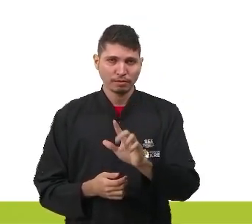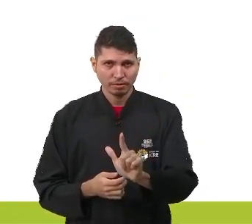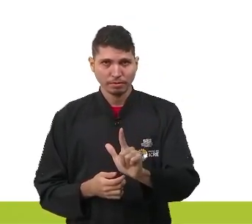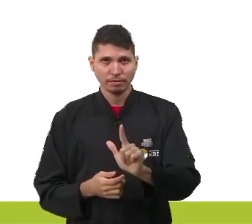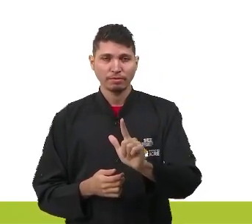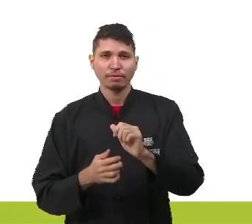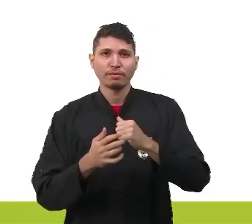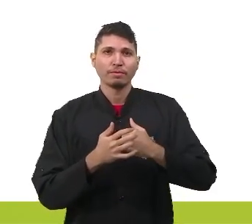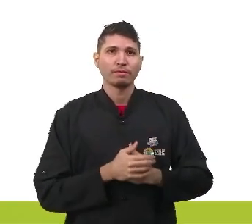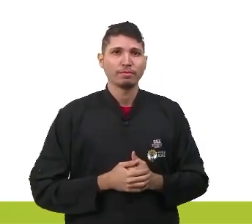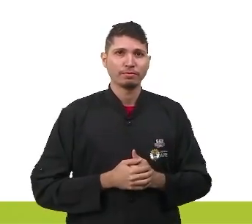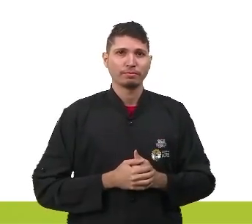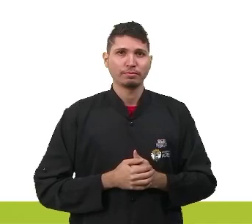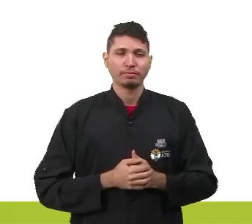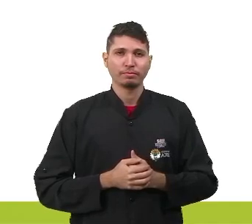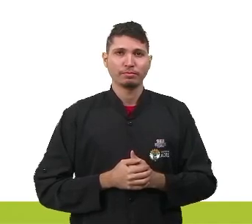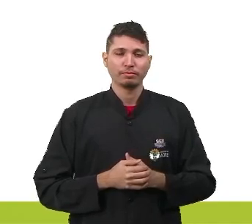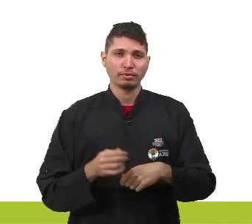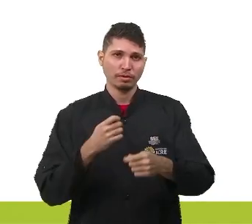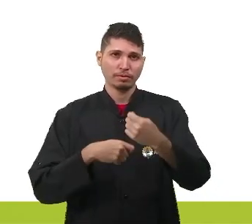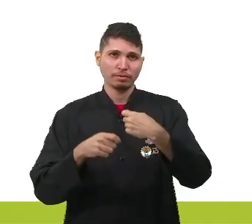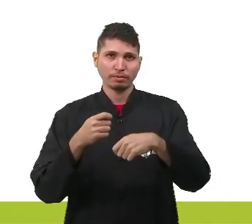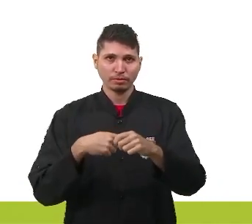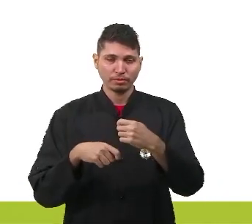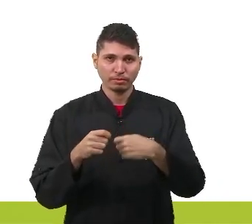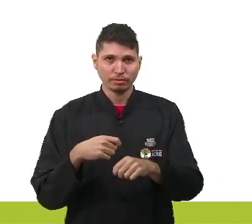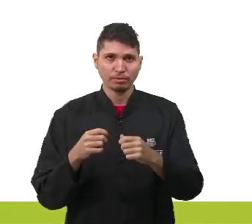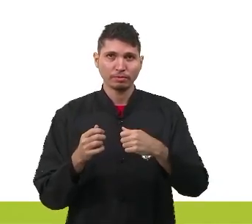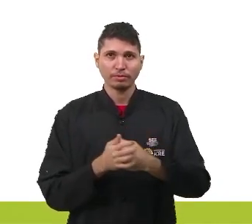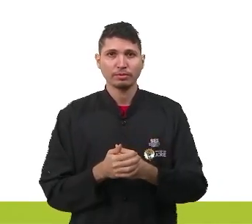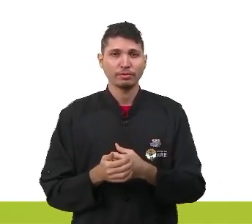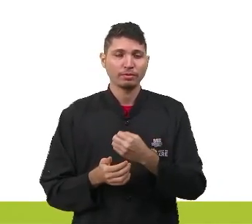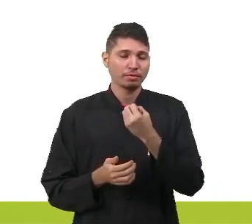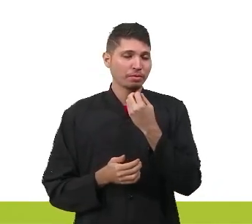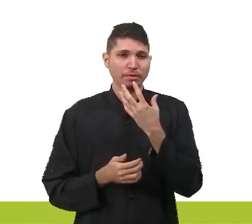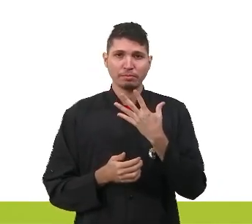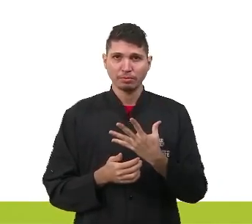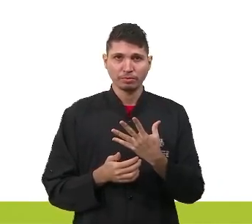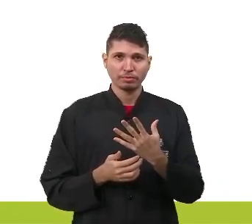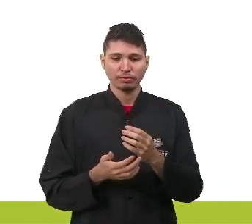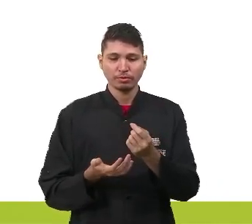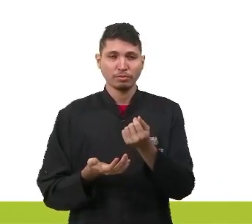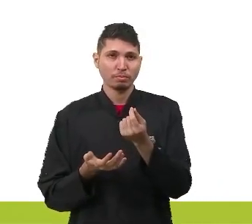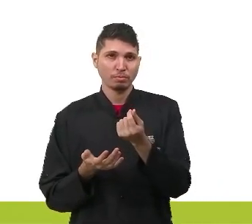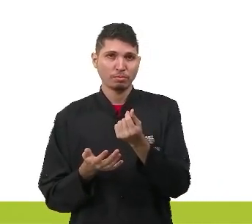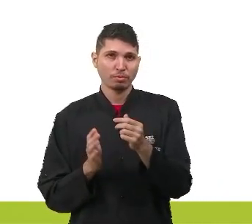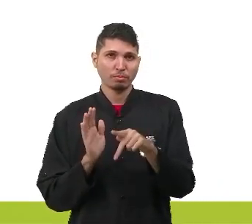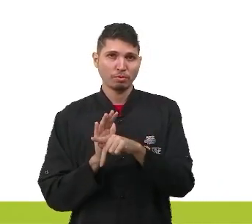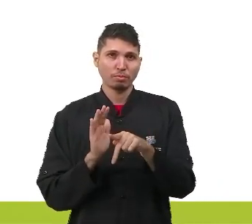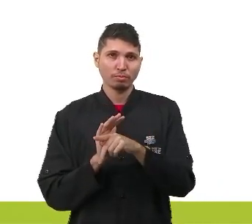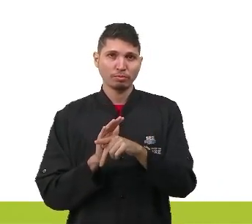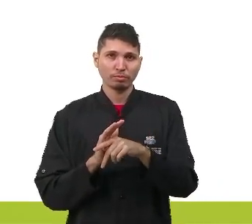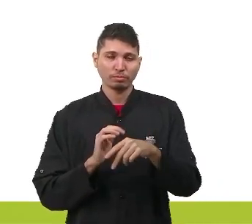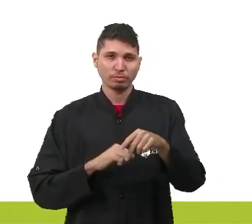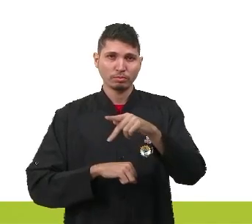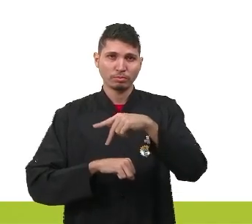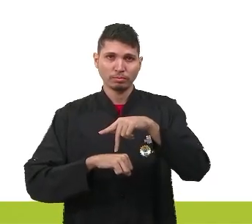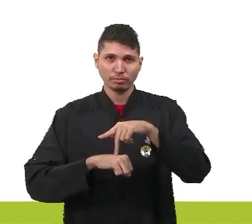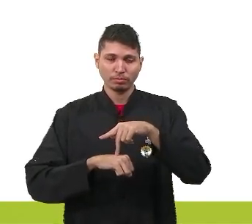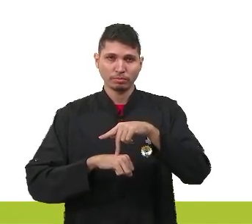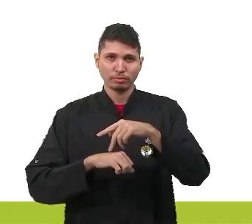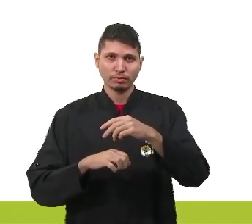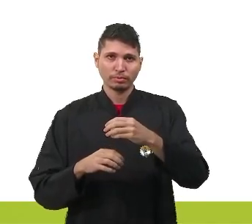na sua economia, porque o seu dinheiro estaria saindo do país e você estaria enriquecendo outras monarquias.